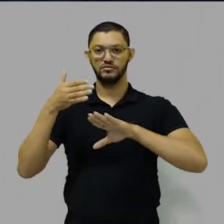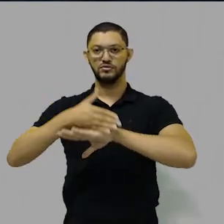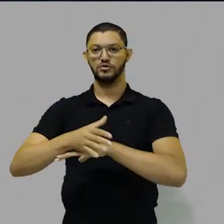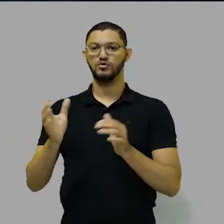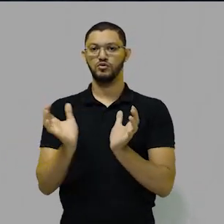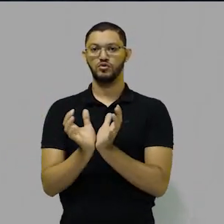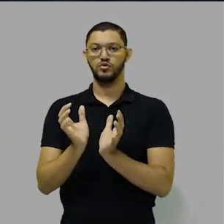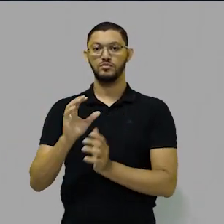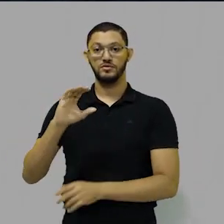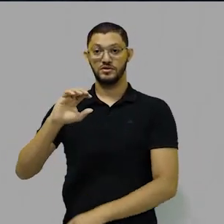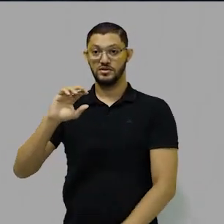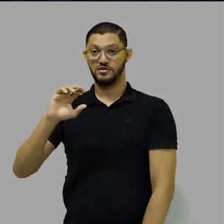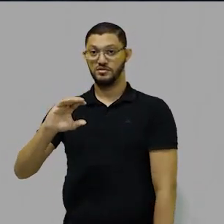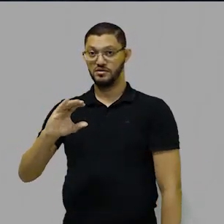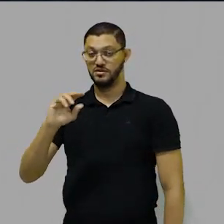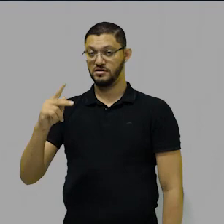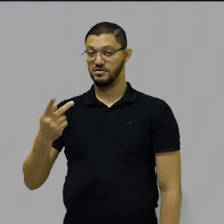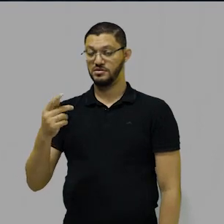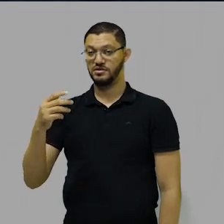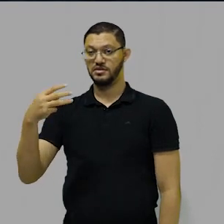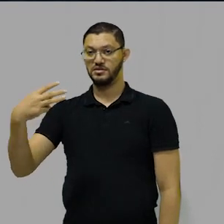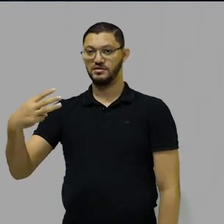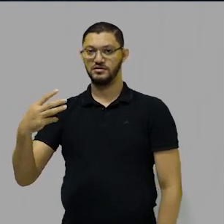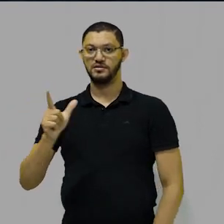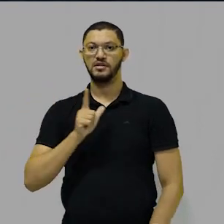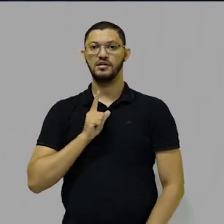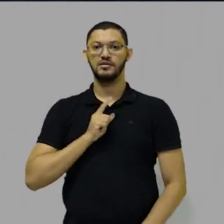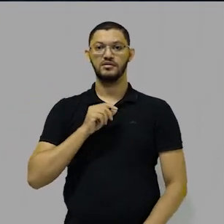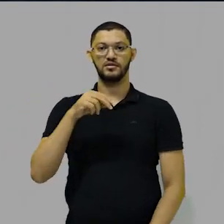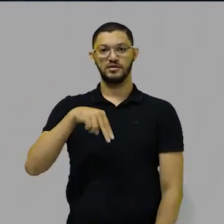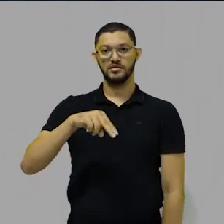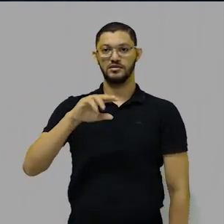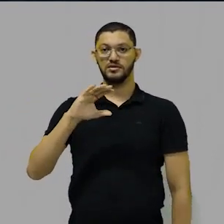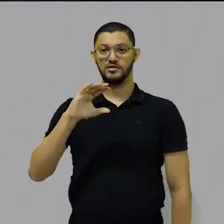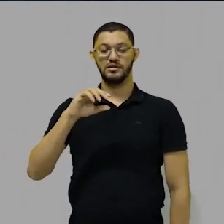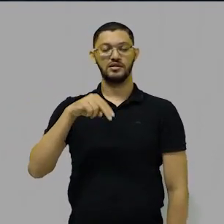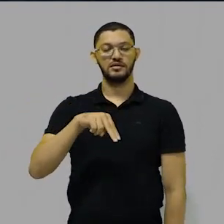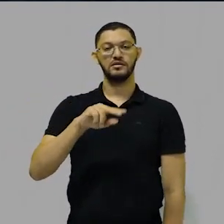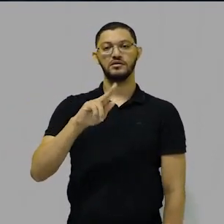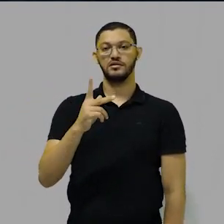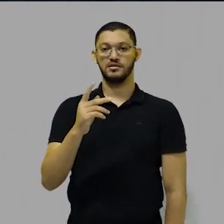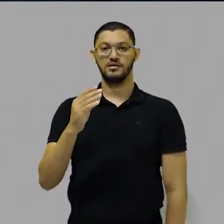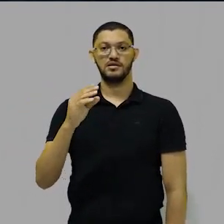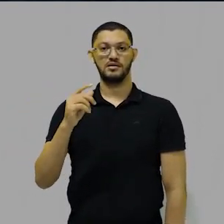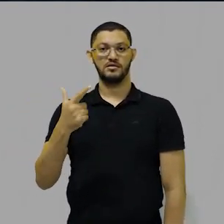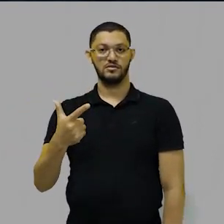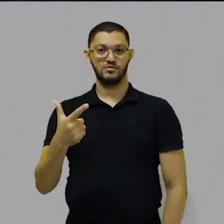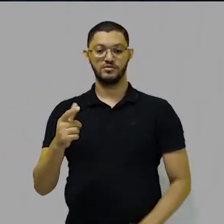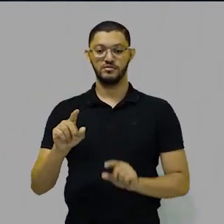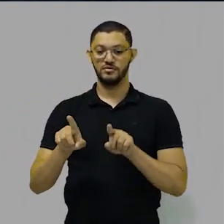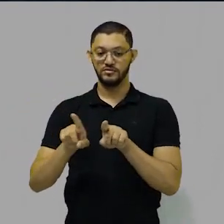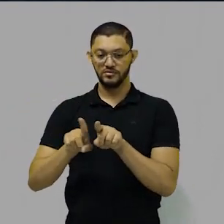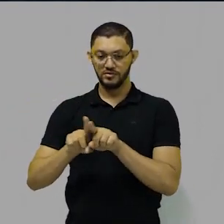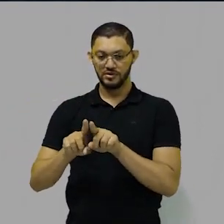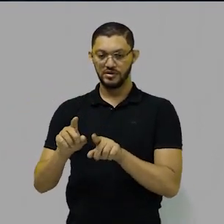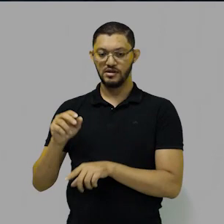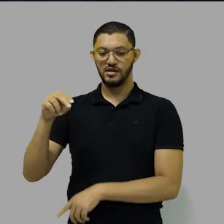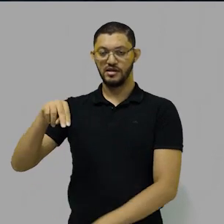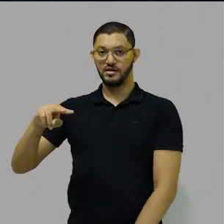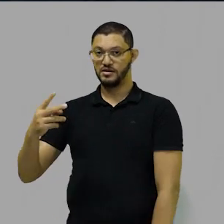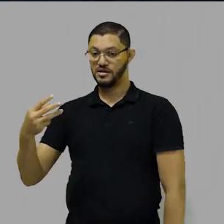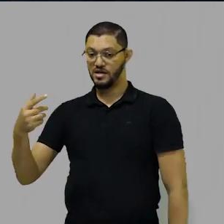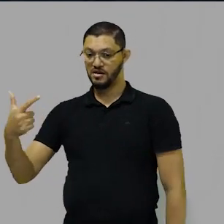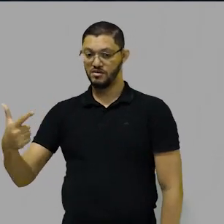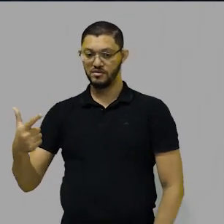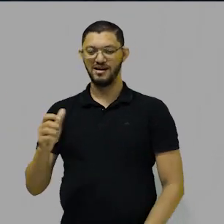grupo CH3, ou seja, um radical, eu vou ter o NH2CH3, uma amina. A amônia,